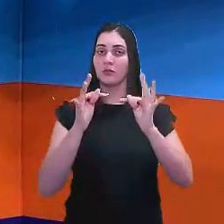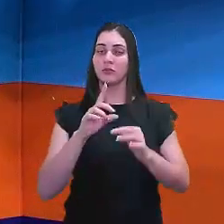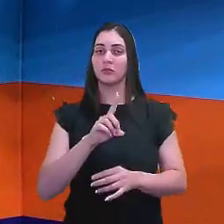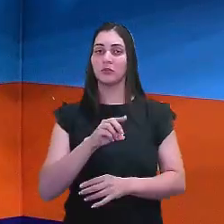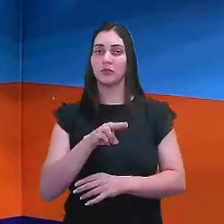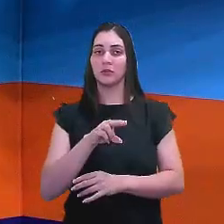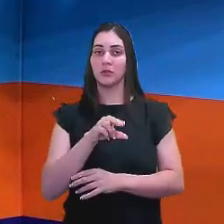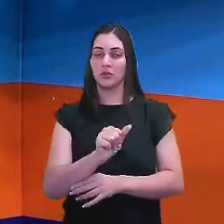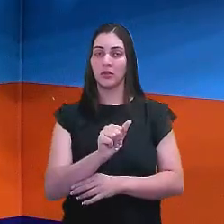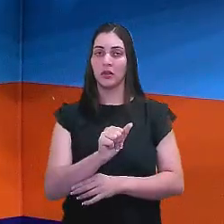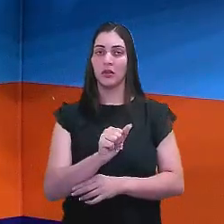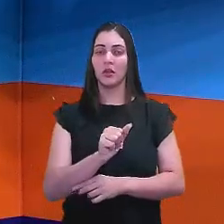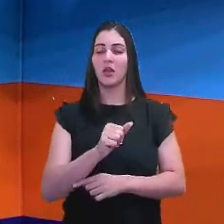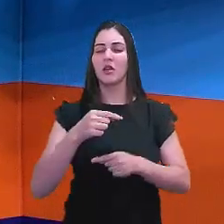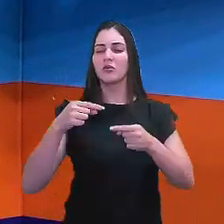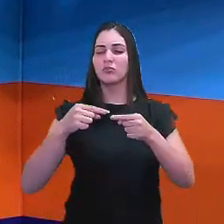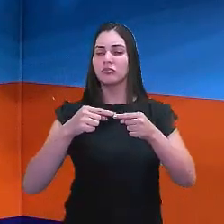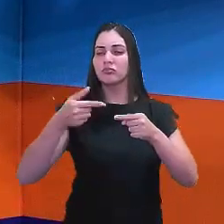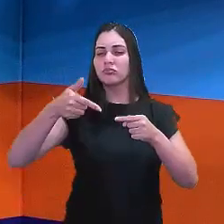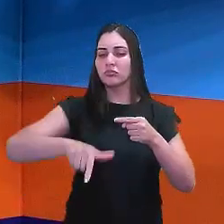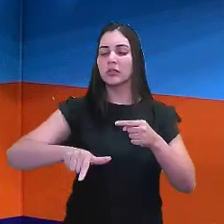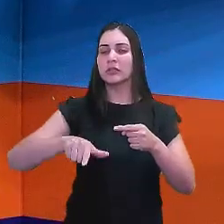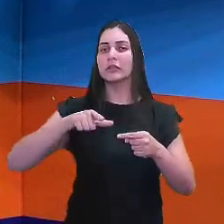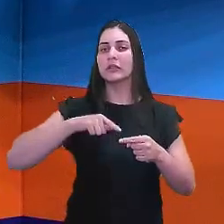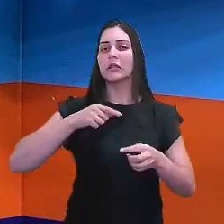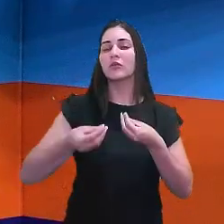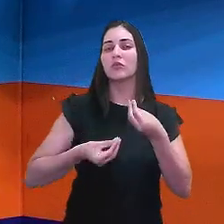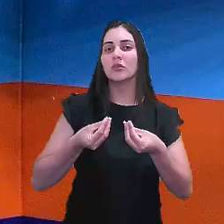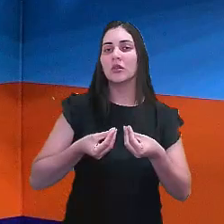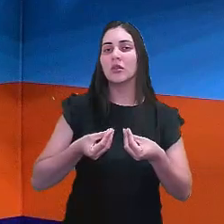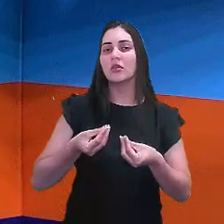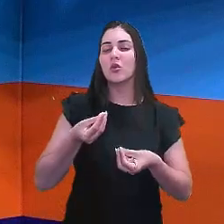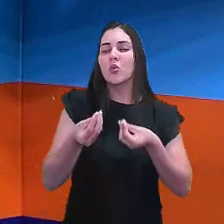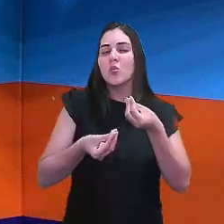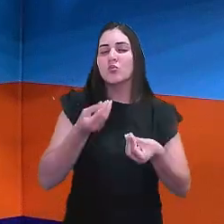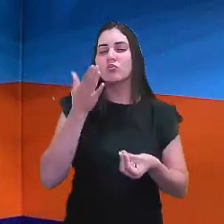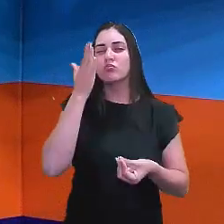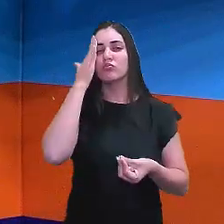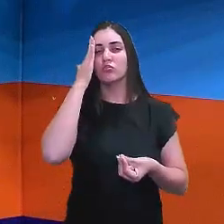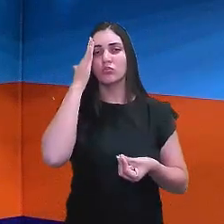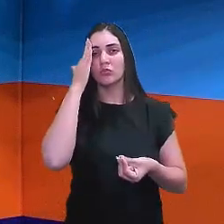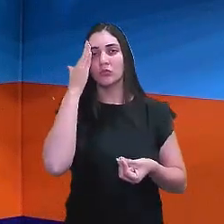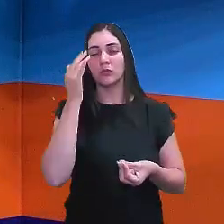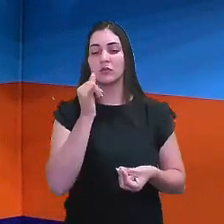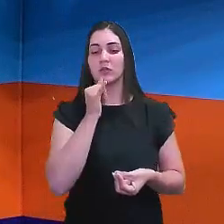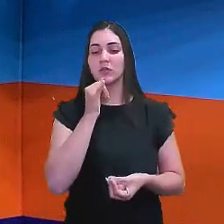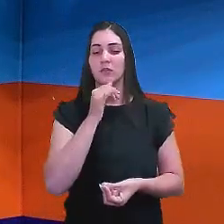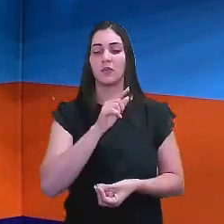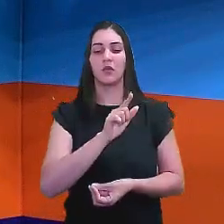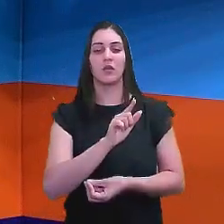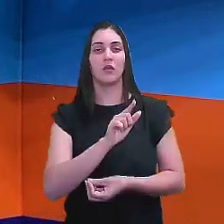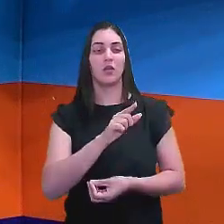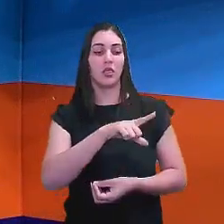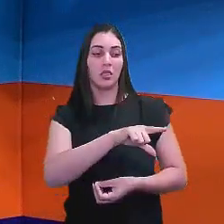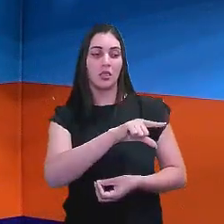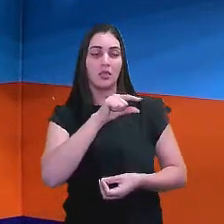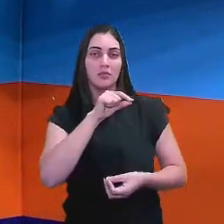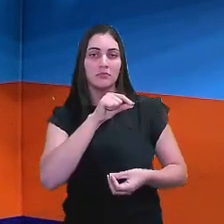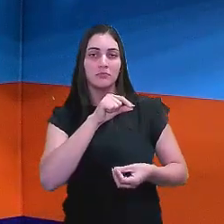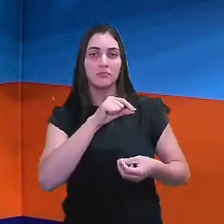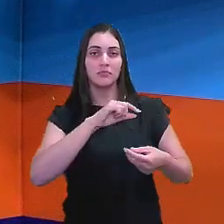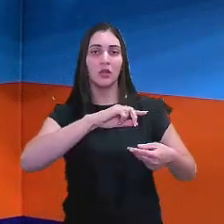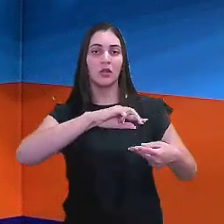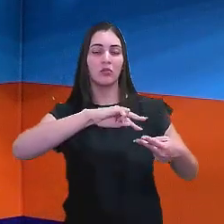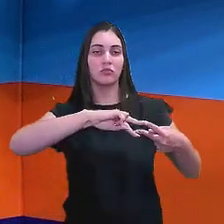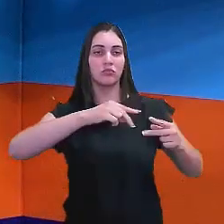biotecnologia. Tem a ver como você vai compreender que essa ideia de eu tirar o gene de um organismo e colocar em